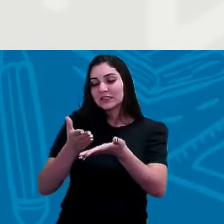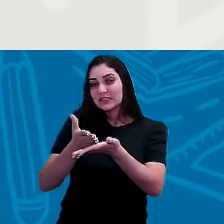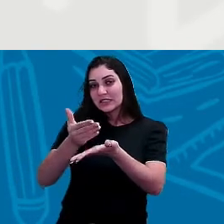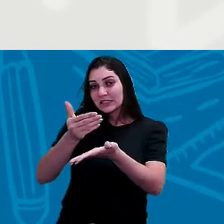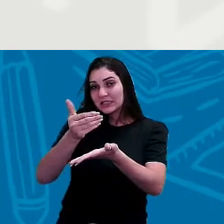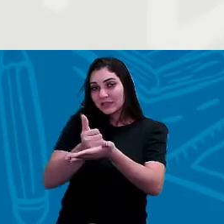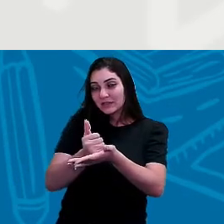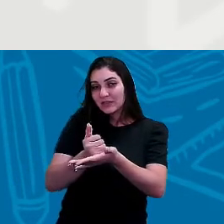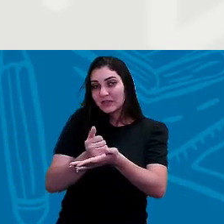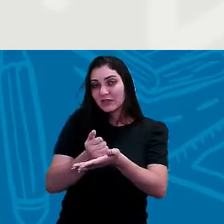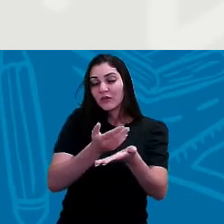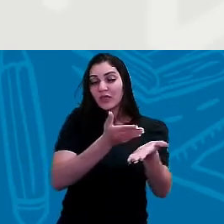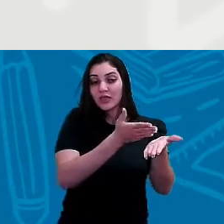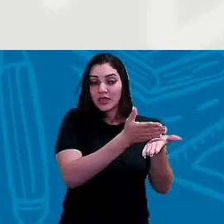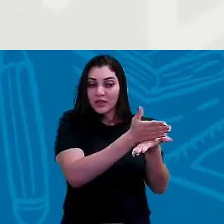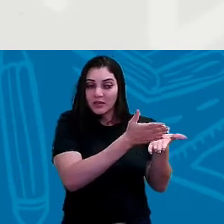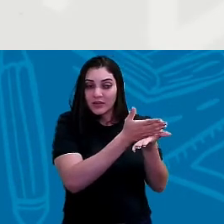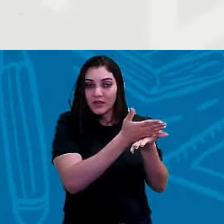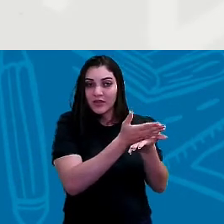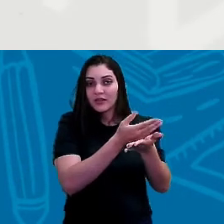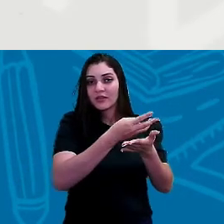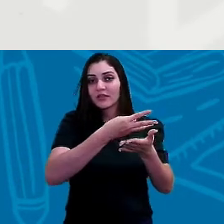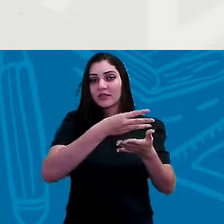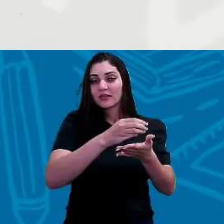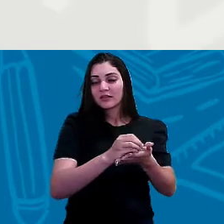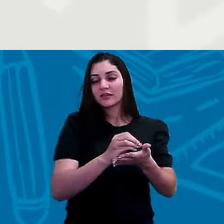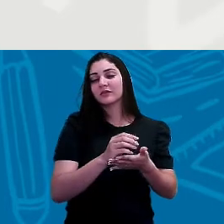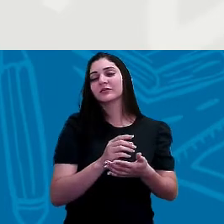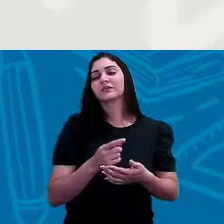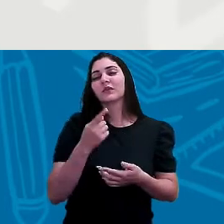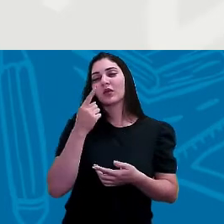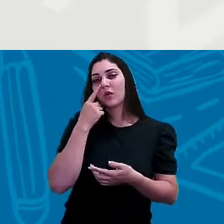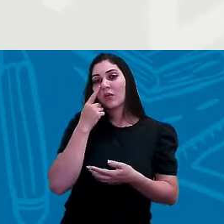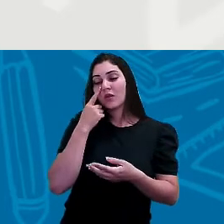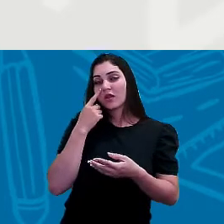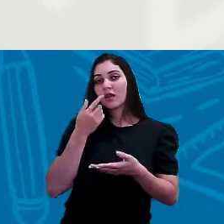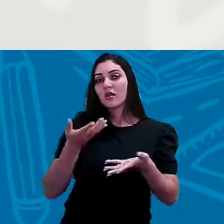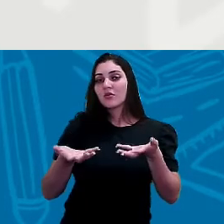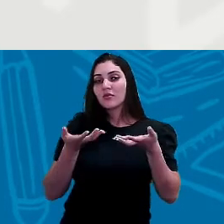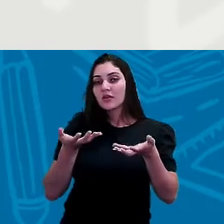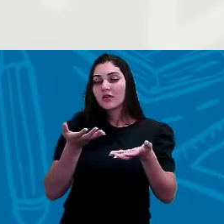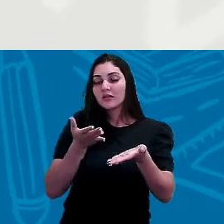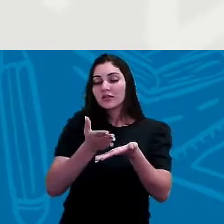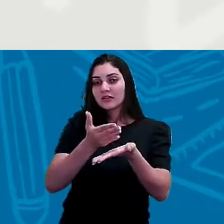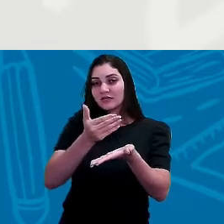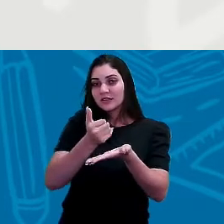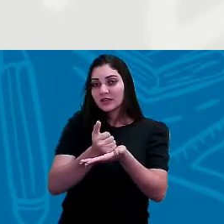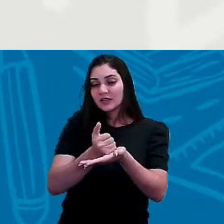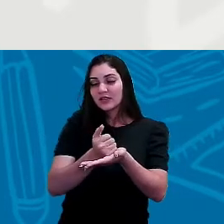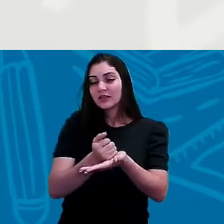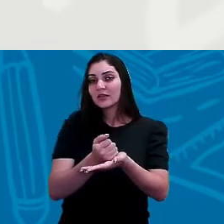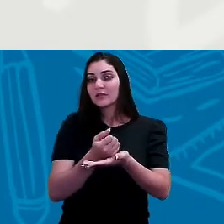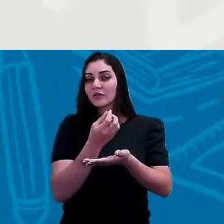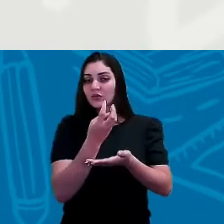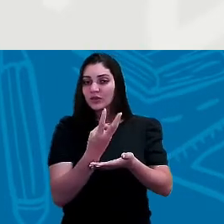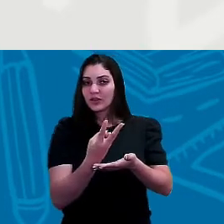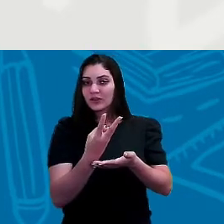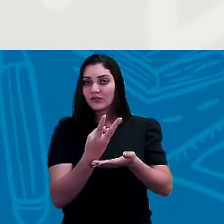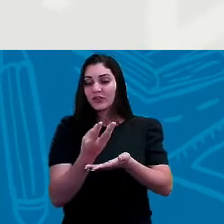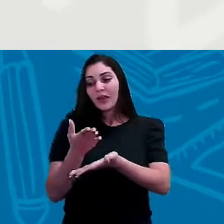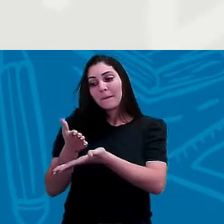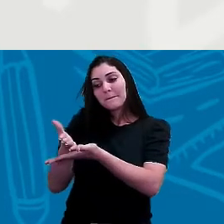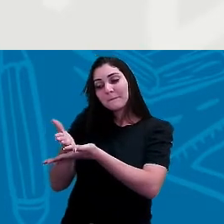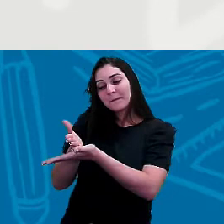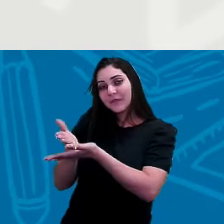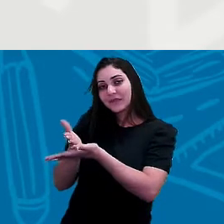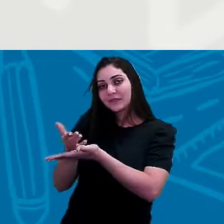Veja, tenho 2 perguntas numa só. A terça parte da metade de 30. Então, primeiro eu